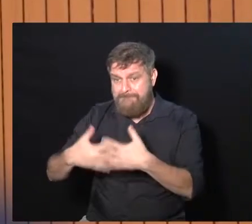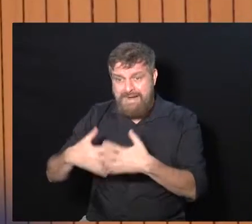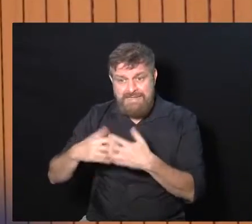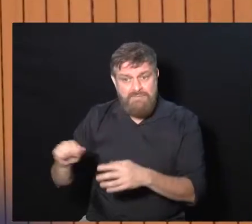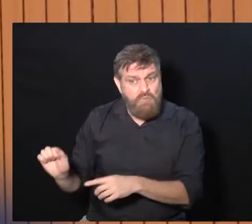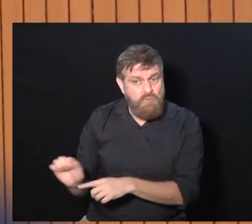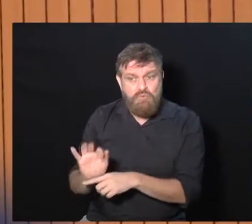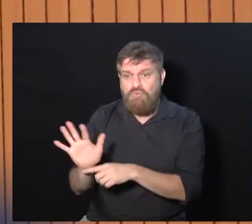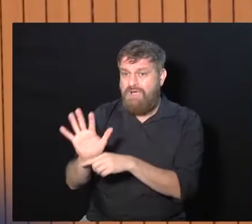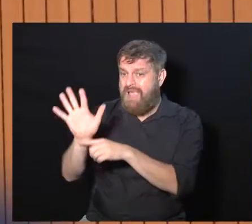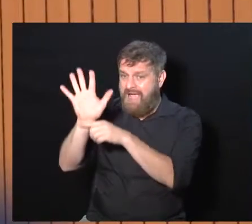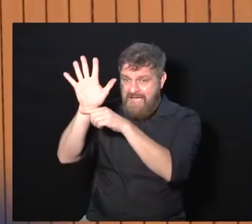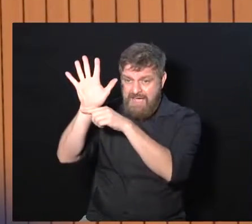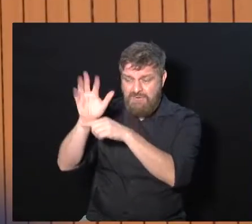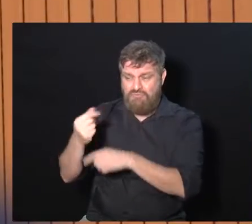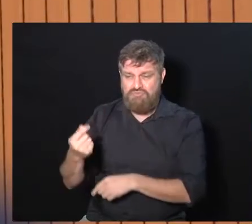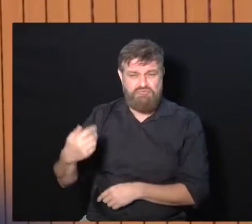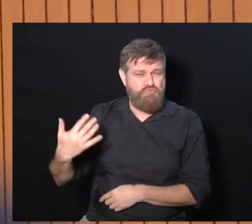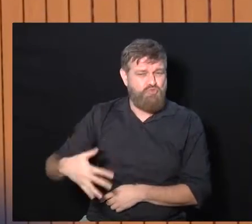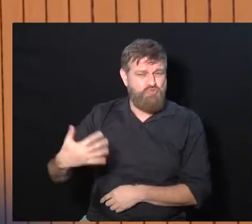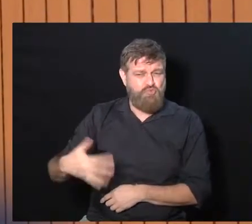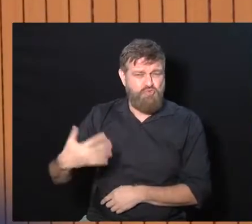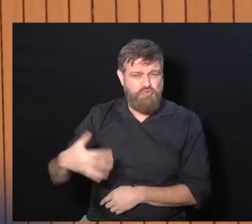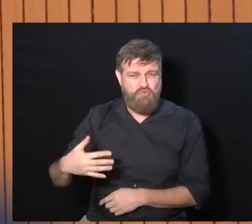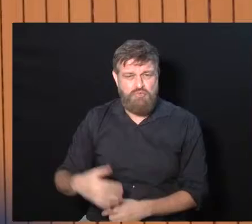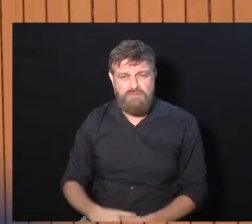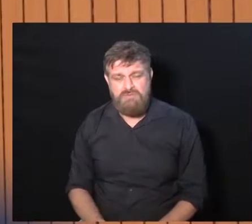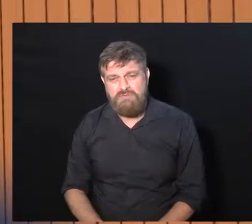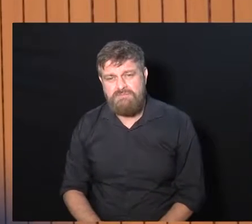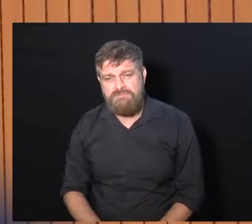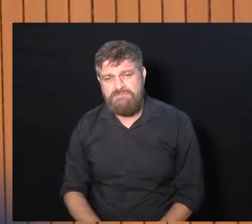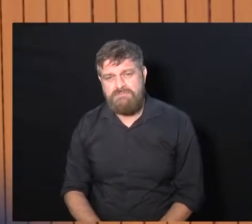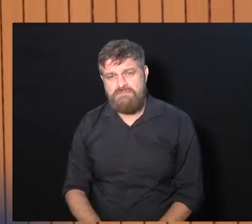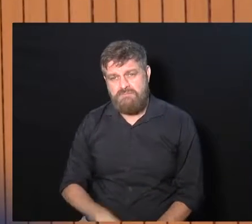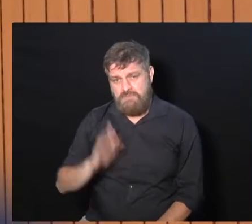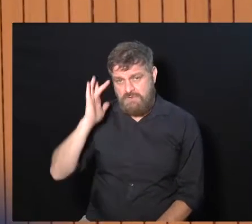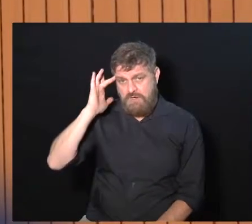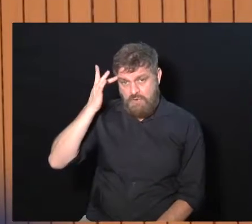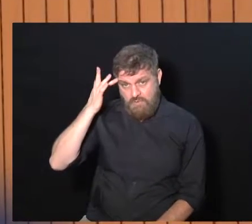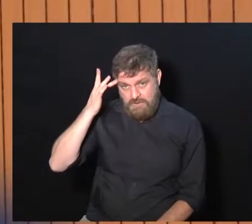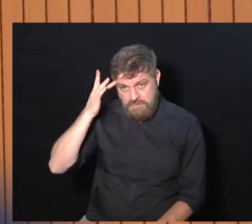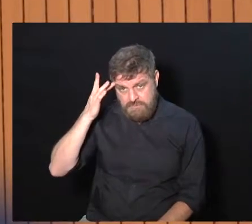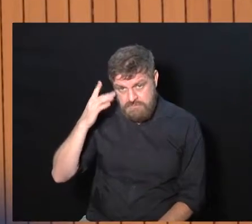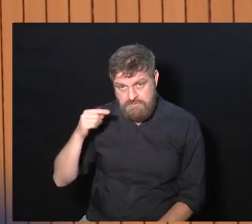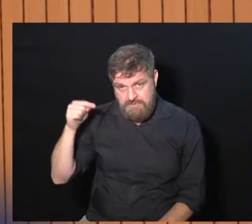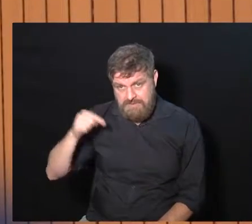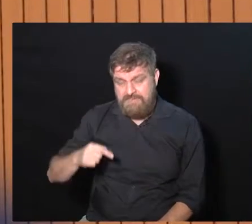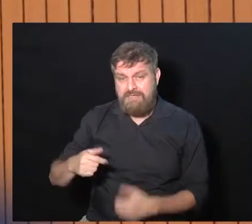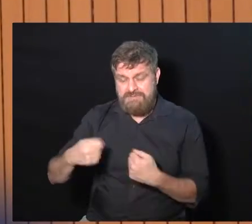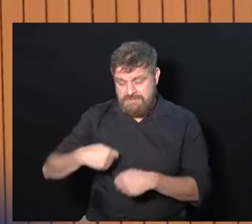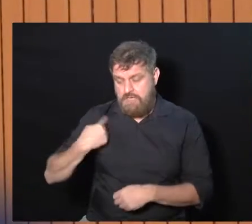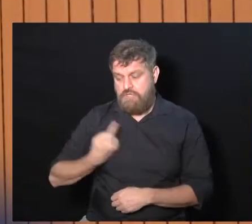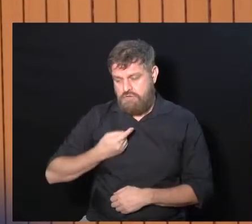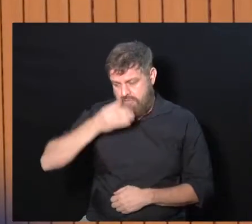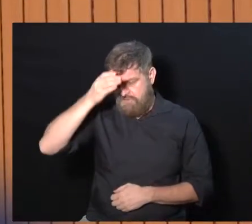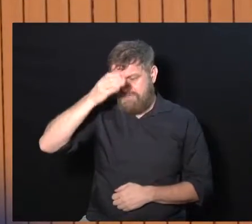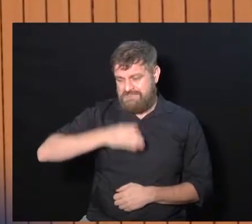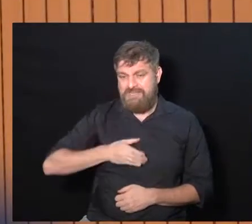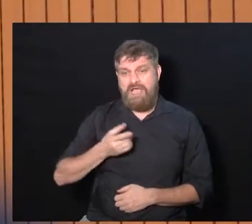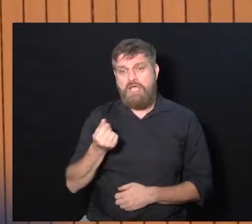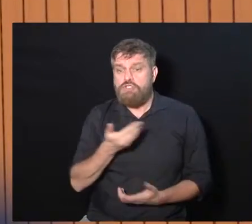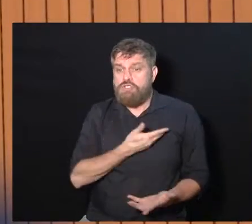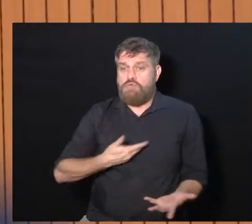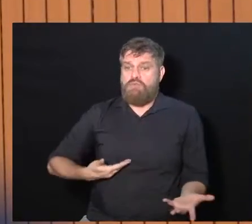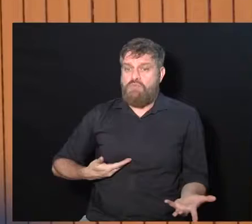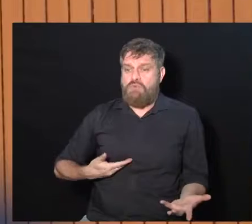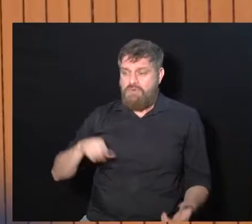um espaço próprio, né? E eu acho que isso daqui, como cidadã mesmo, que é um dinheiro